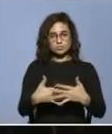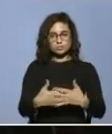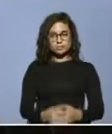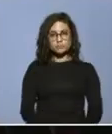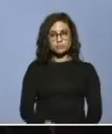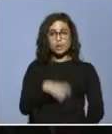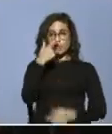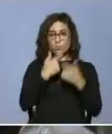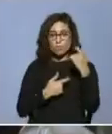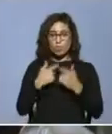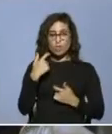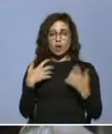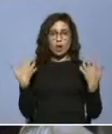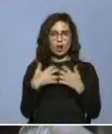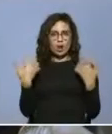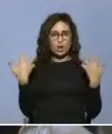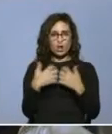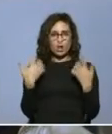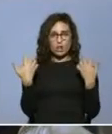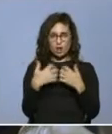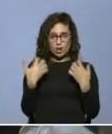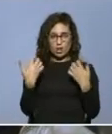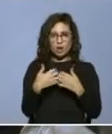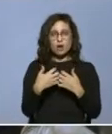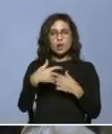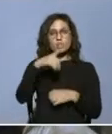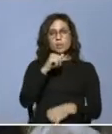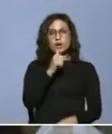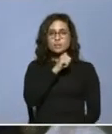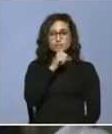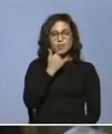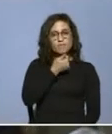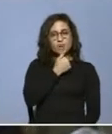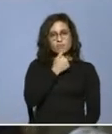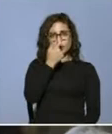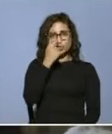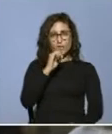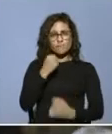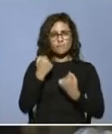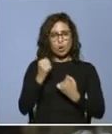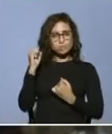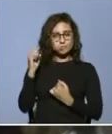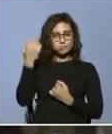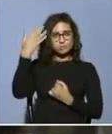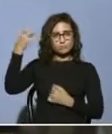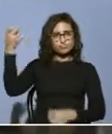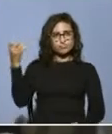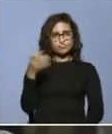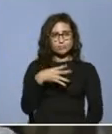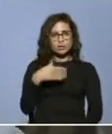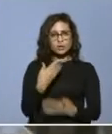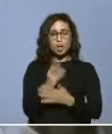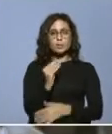povos envolvidos em guerra, e pelos que sofrem a violência dos mais fortes, para que o menino de Belém lhes